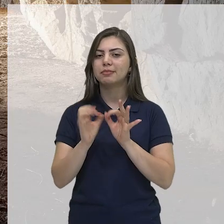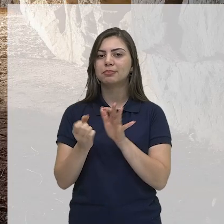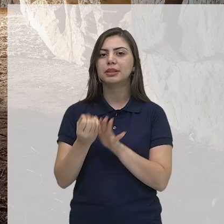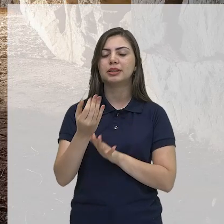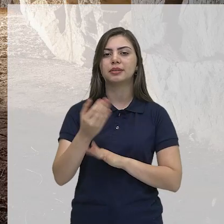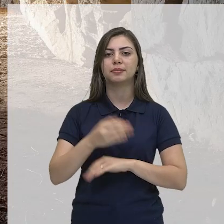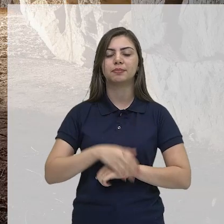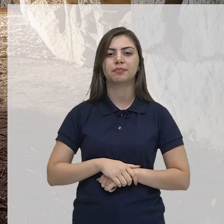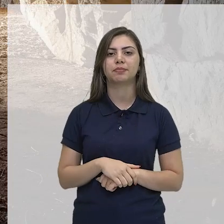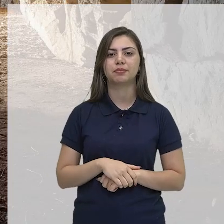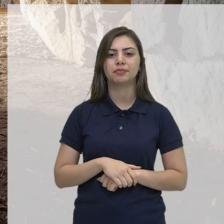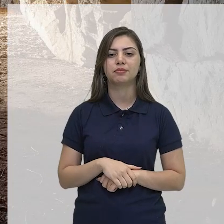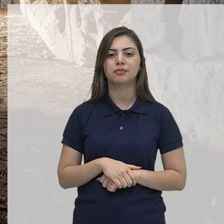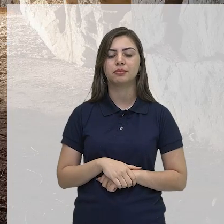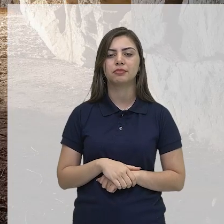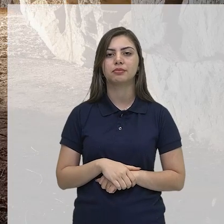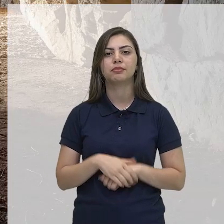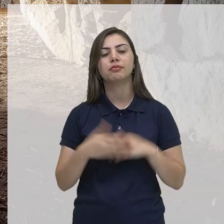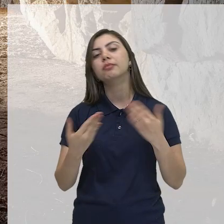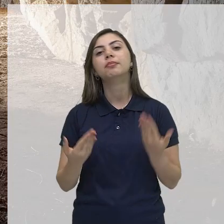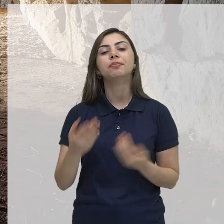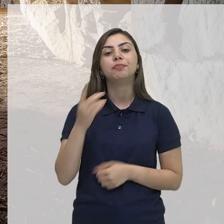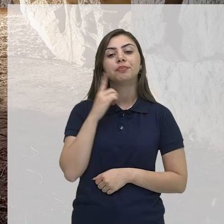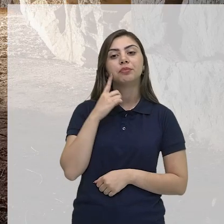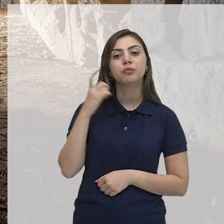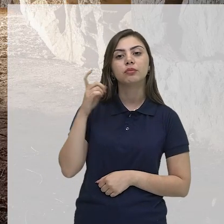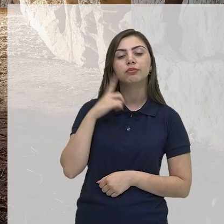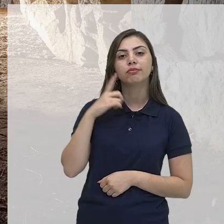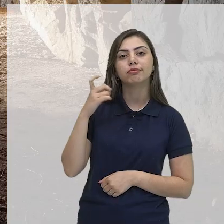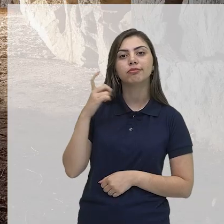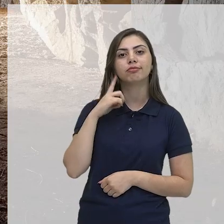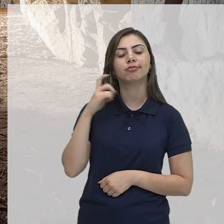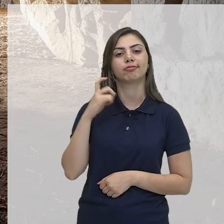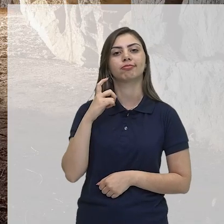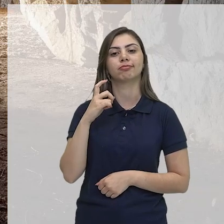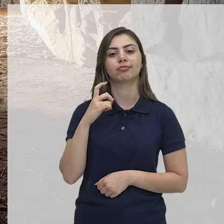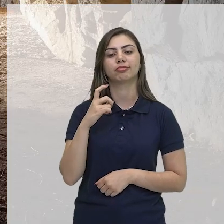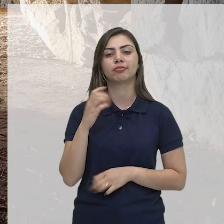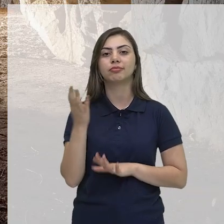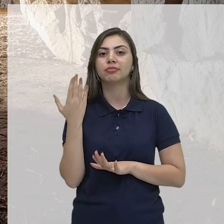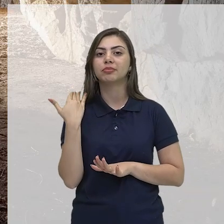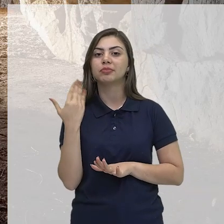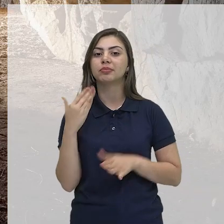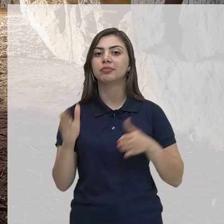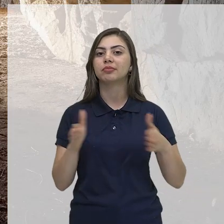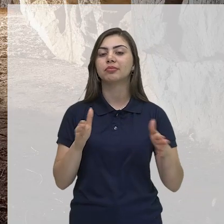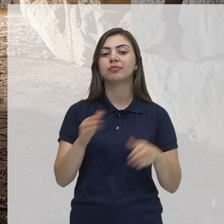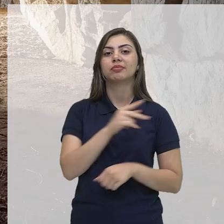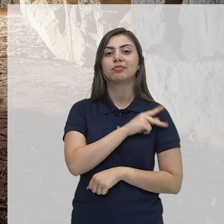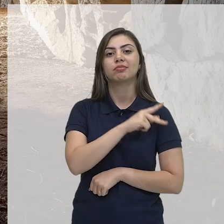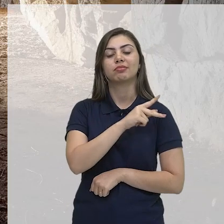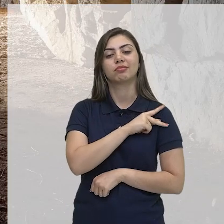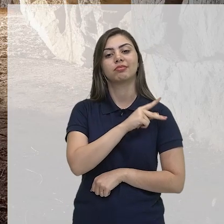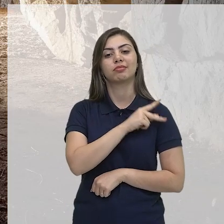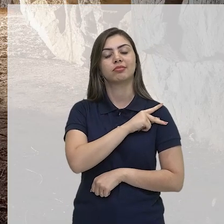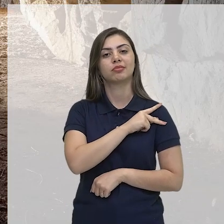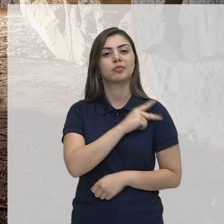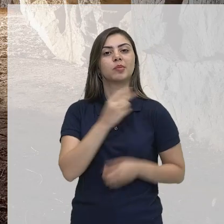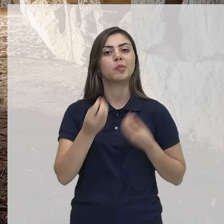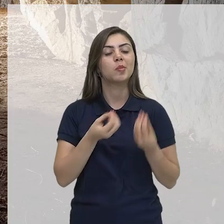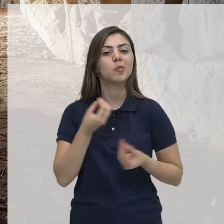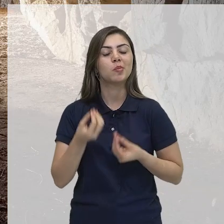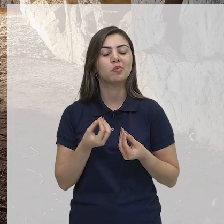eles tinham ali no entorno. Então, os sons, muitos dos sons emitidos neste momento da história